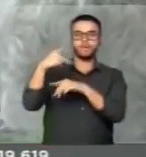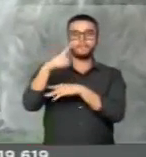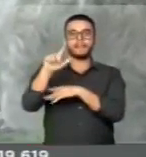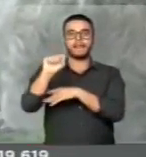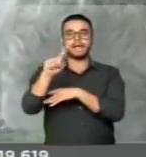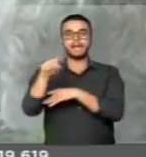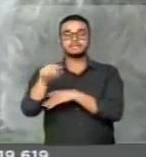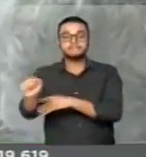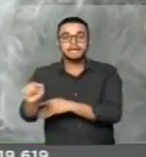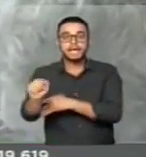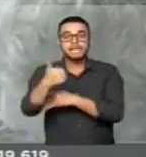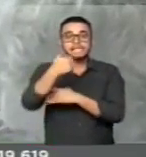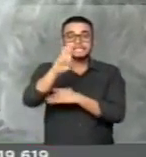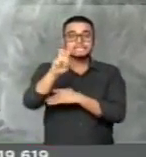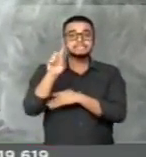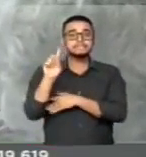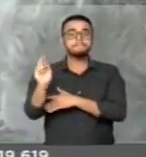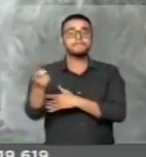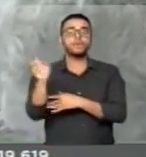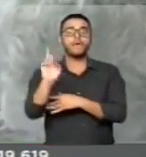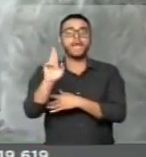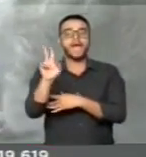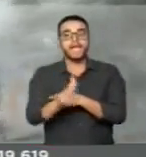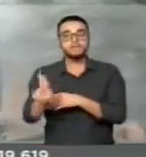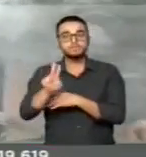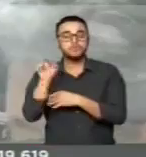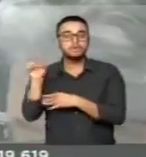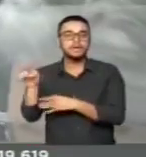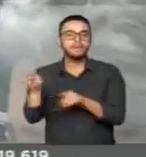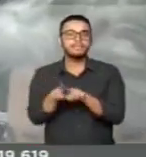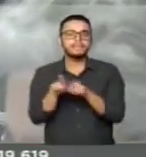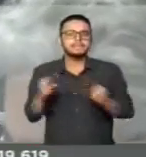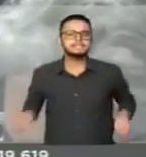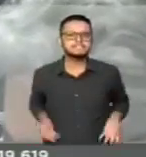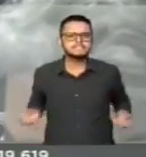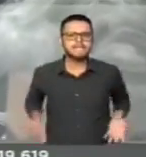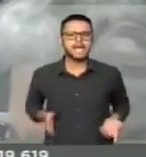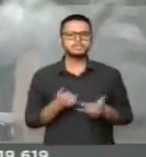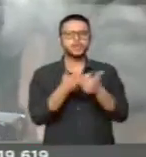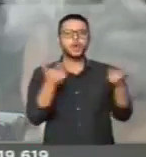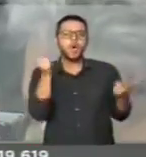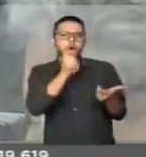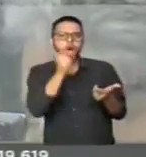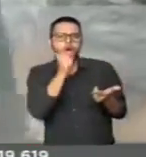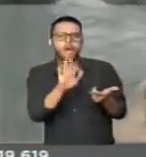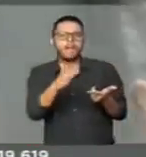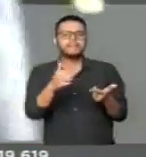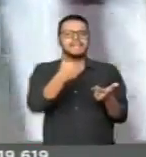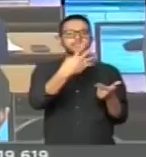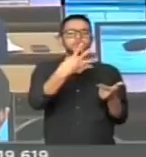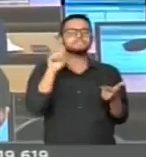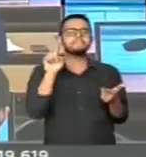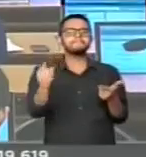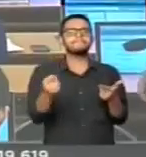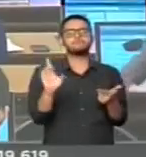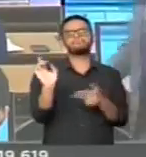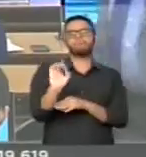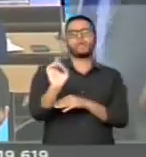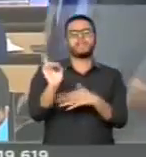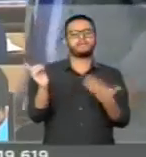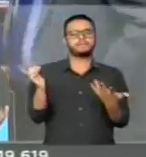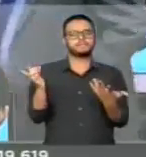desembolsando $15,800. Além desses gastos com artigos femininos que superam a ordem de $14,000.